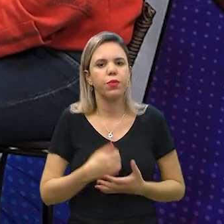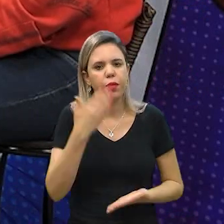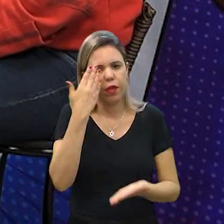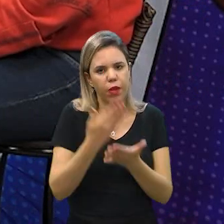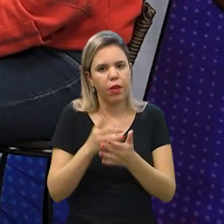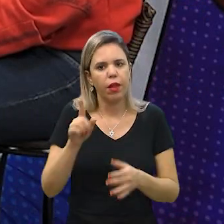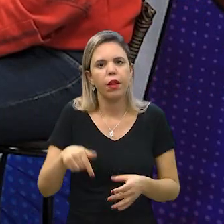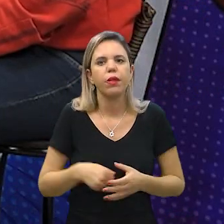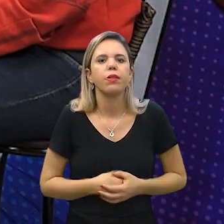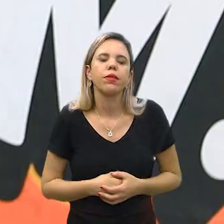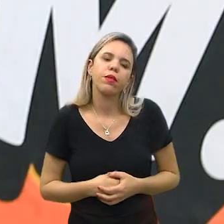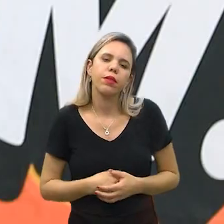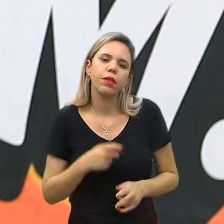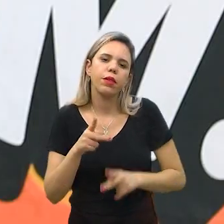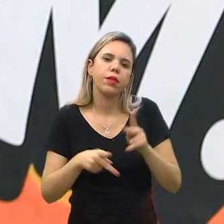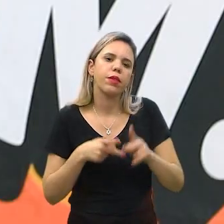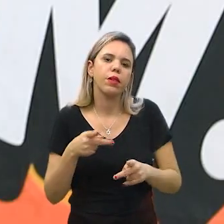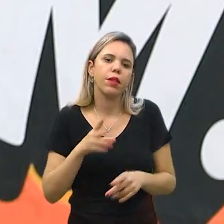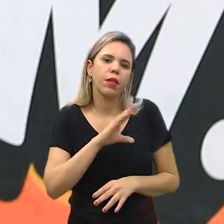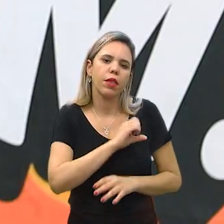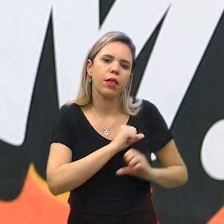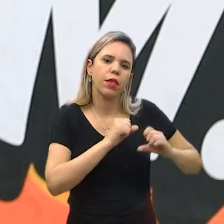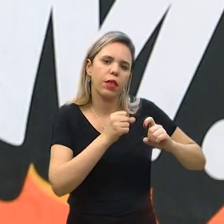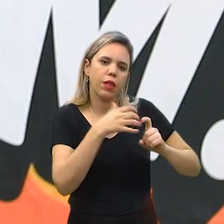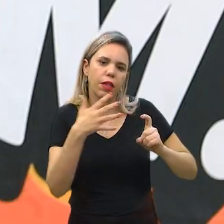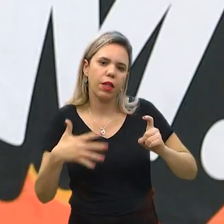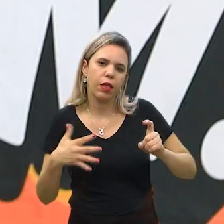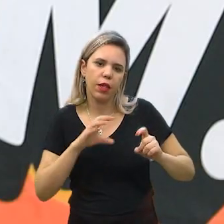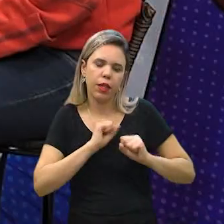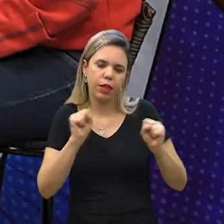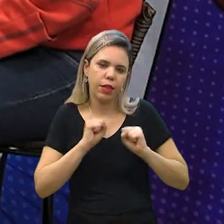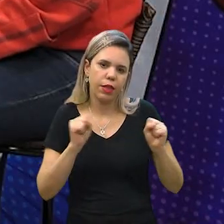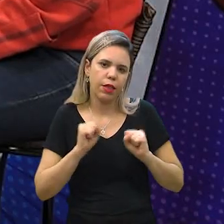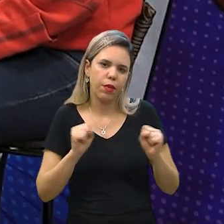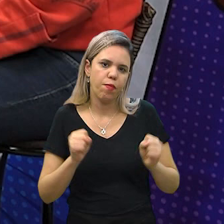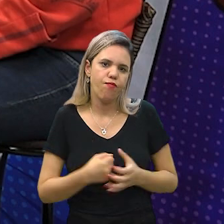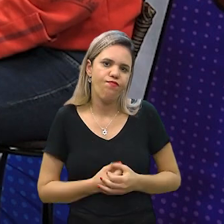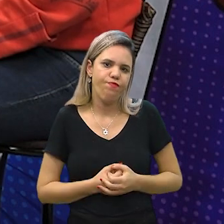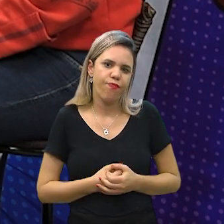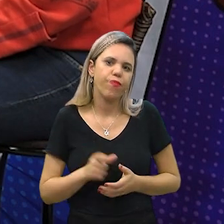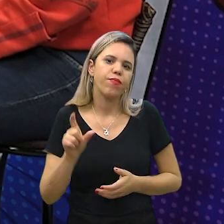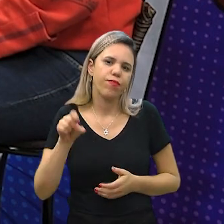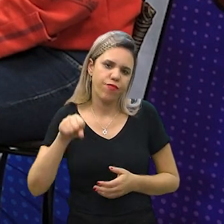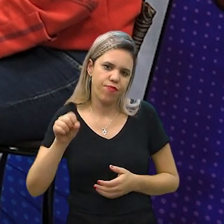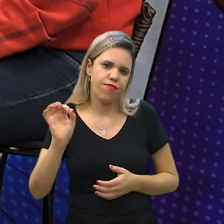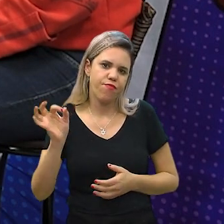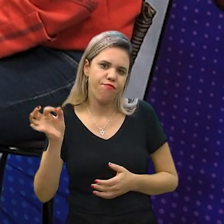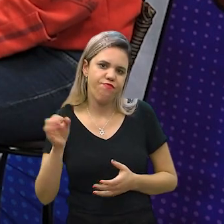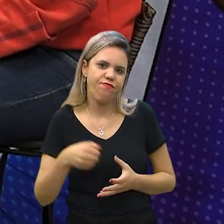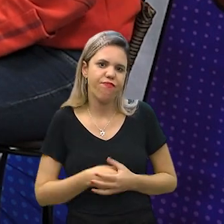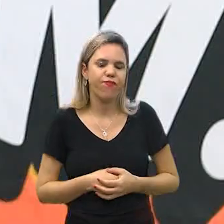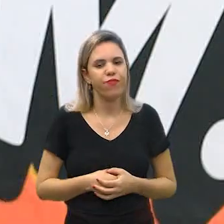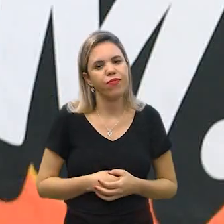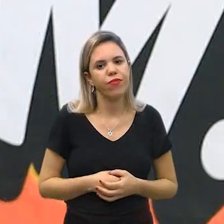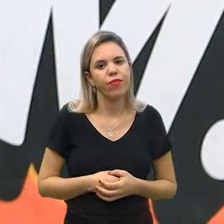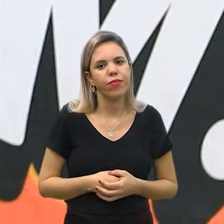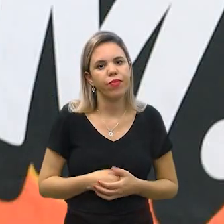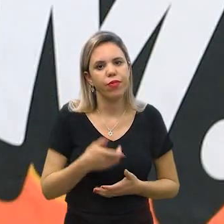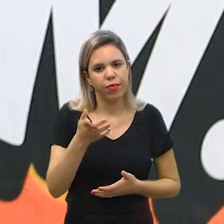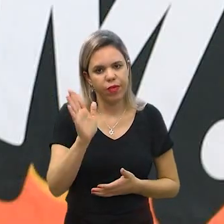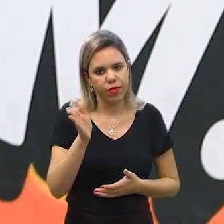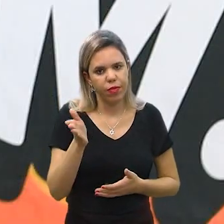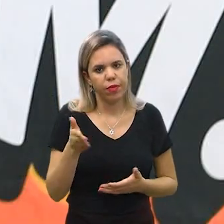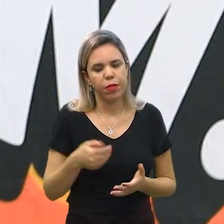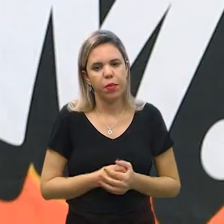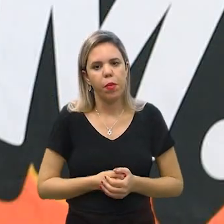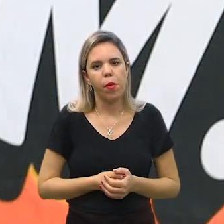acredito que seja esse. Pessoal que ama mitologia vai adorar. Claro, com certeza. E aí,